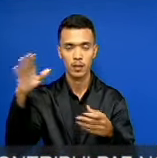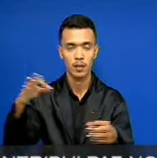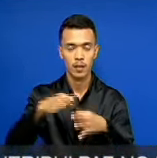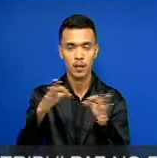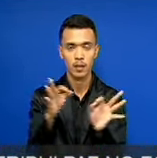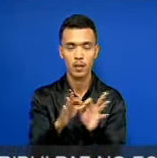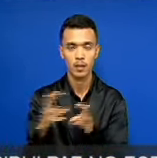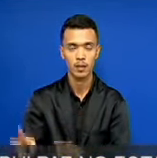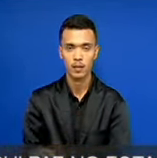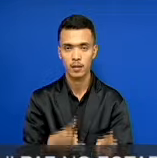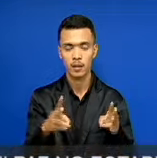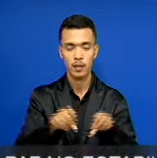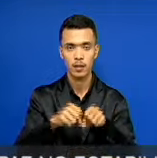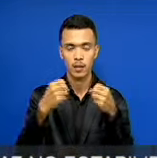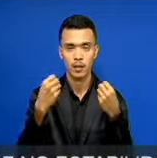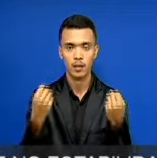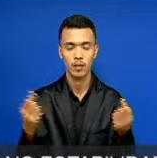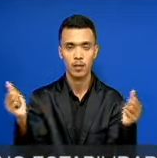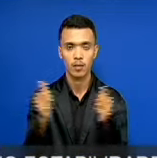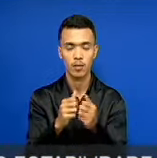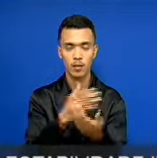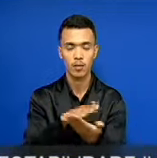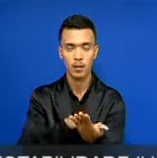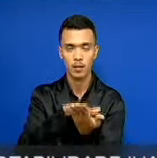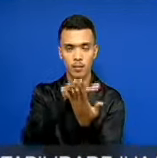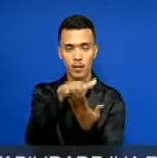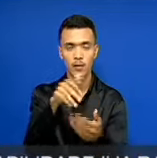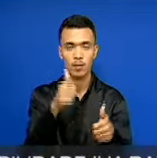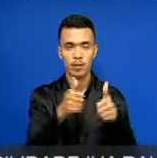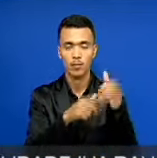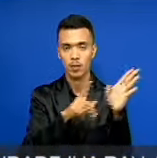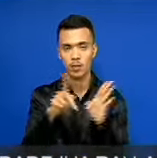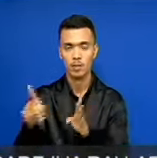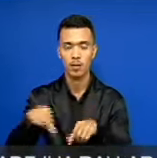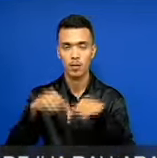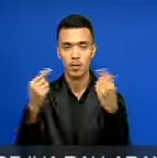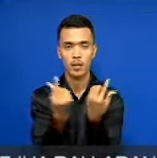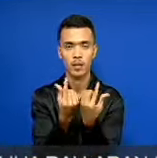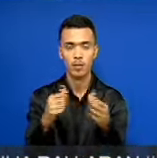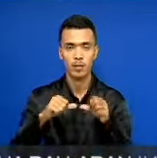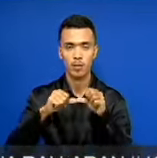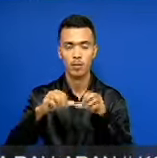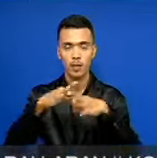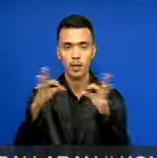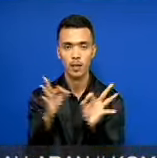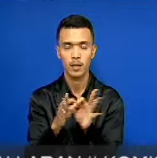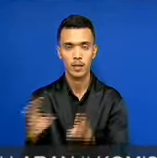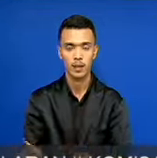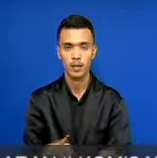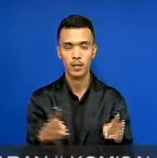ho coal mix ne o material aspal. Tuir plano, equipa se continua normaliza estrada kuak to